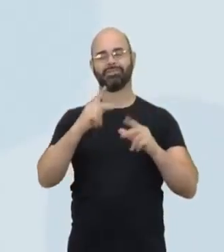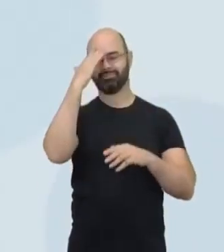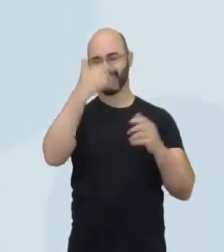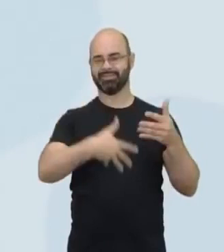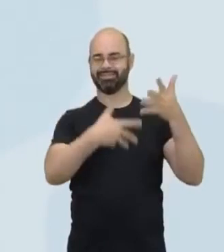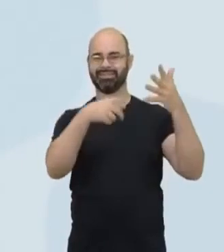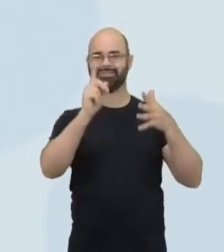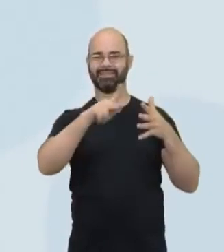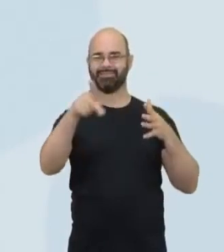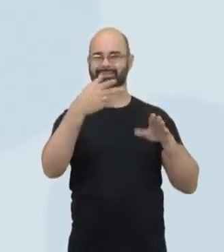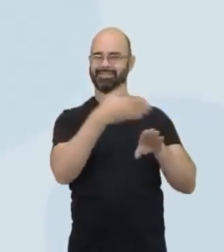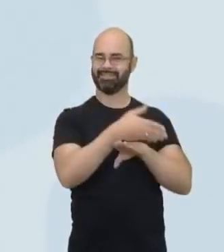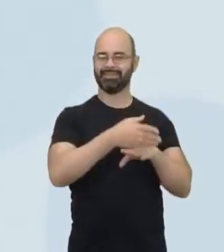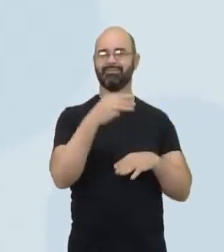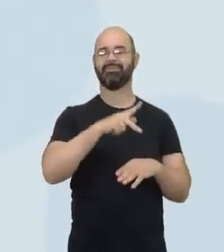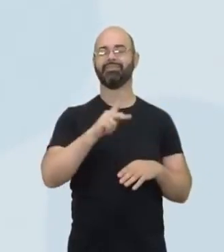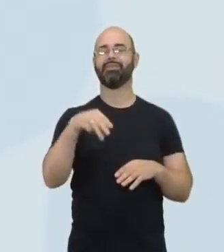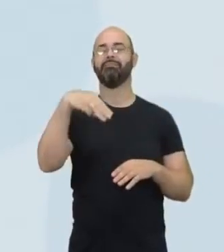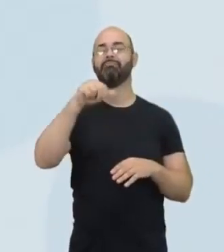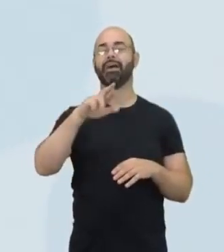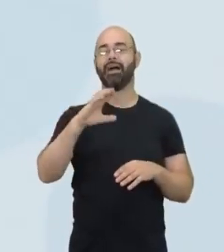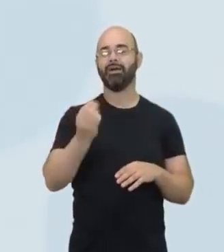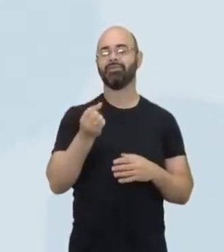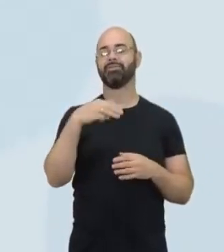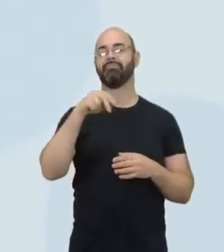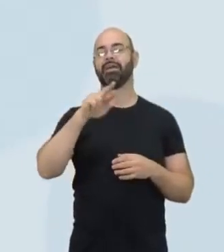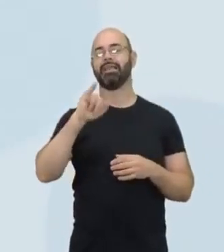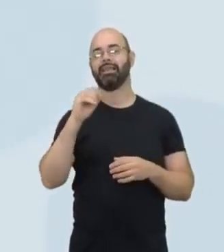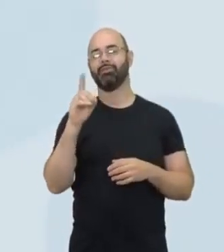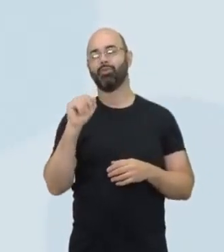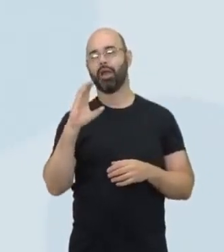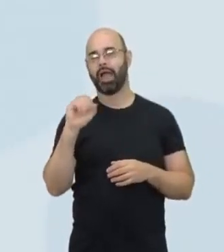Muito obrigada aqui pro Marcos, pro Maria do Carmo, pro José